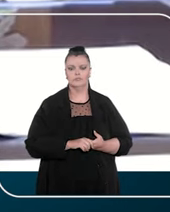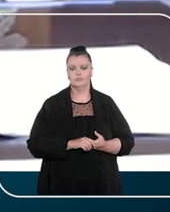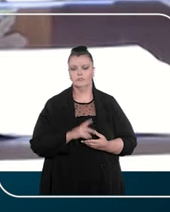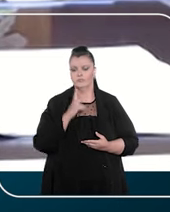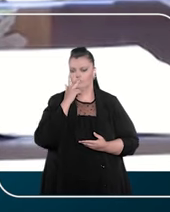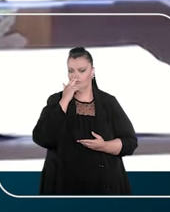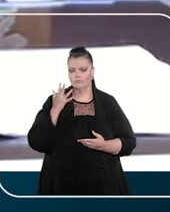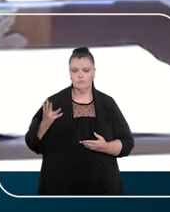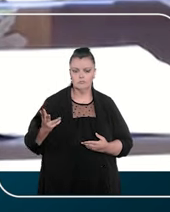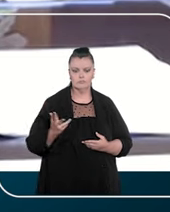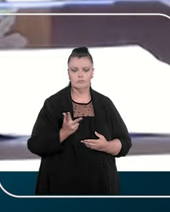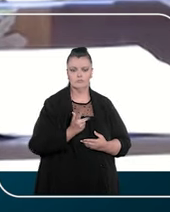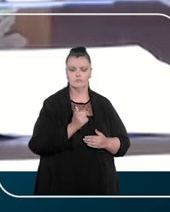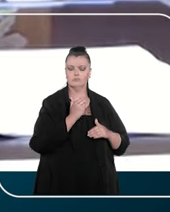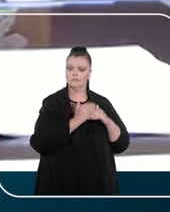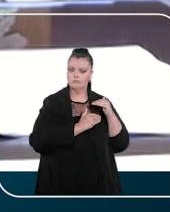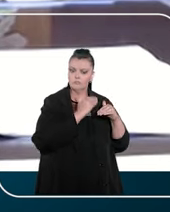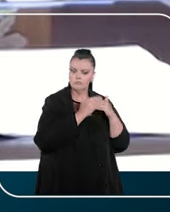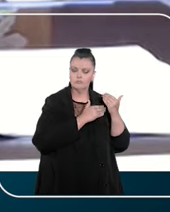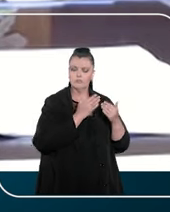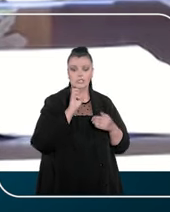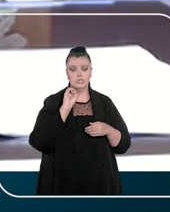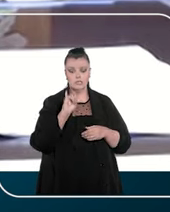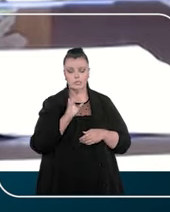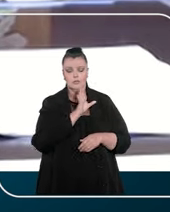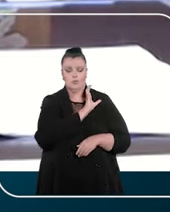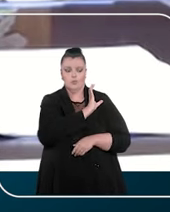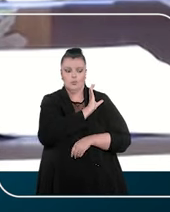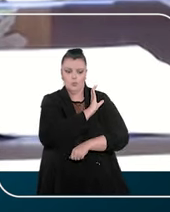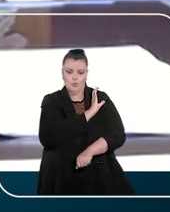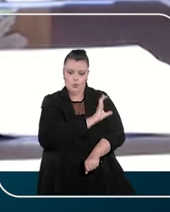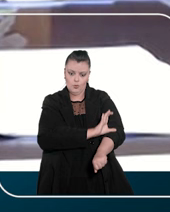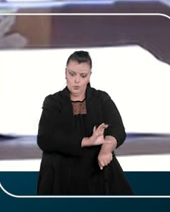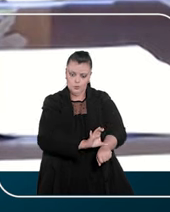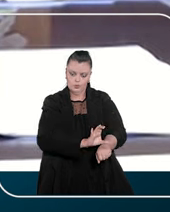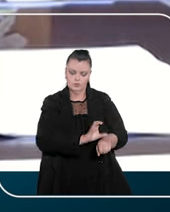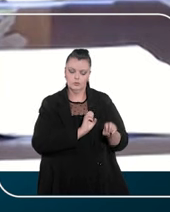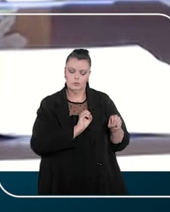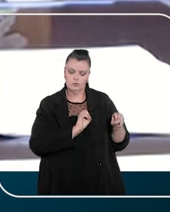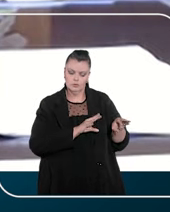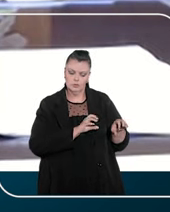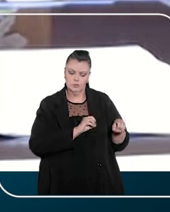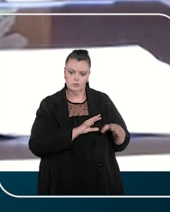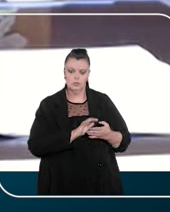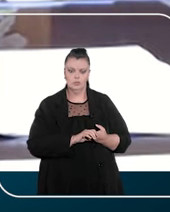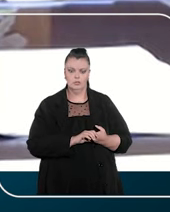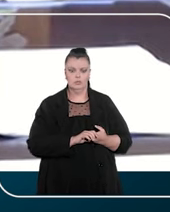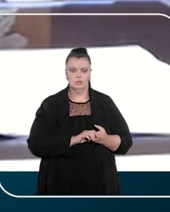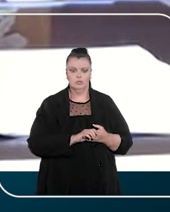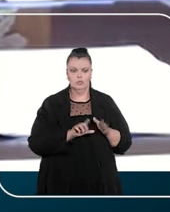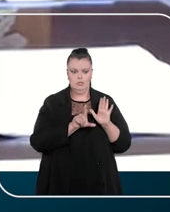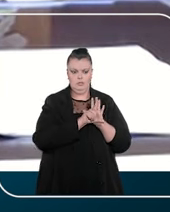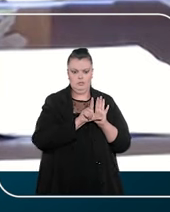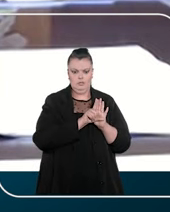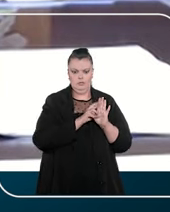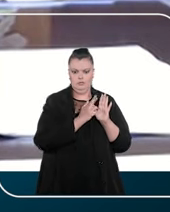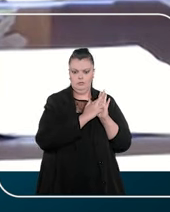boas, na medida em que os cursos de direito ensinem também que a litigiosidade não precisa